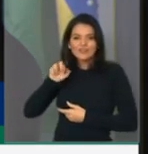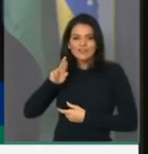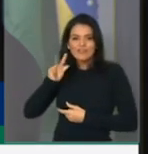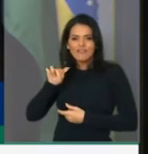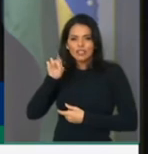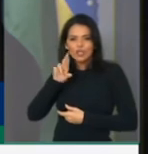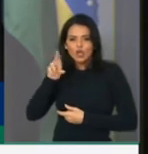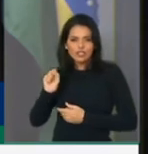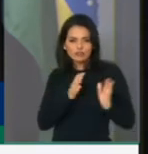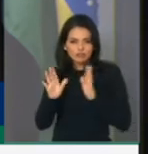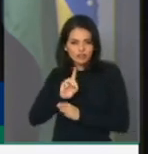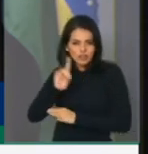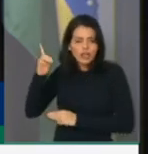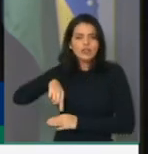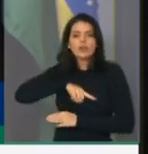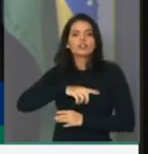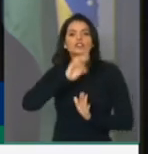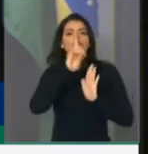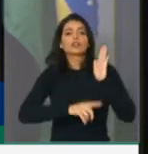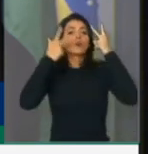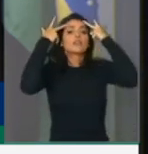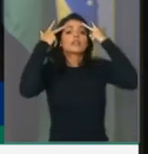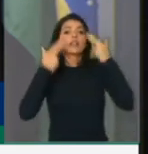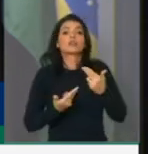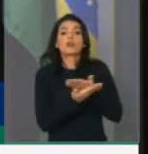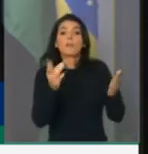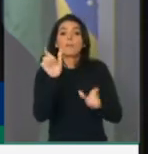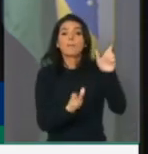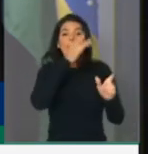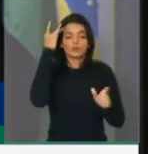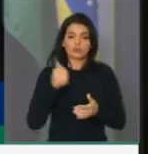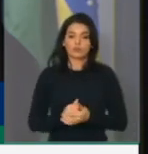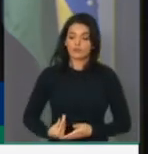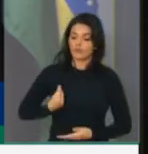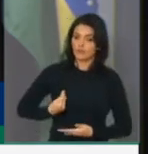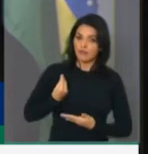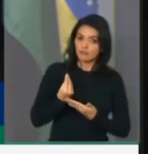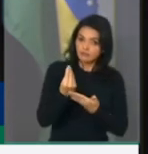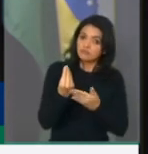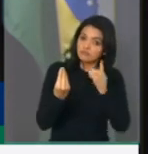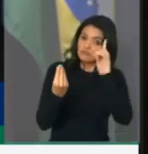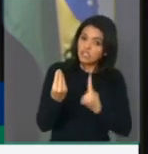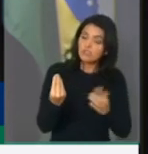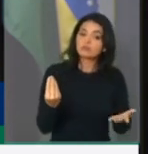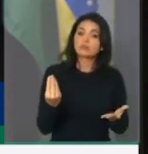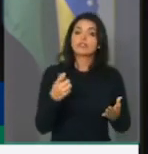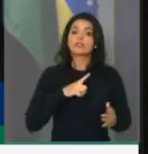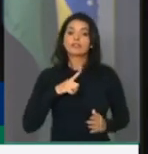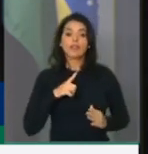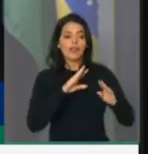sempre sobre os direitos naturais da pessoa o direito à Vida o direito à propriedade